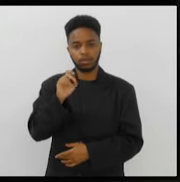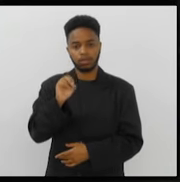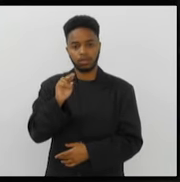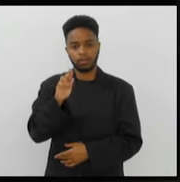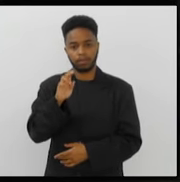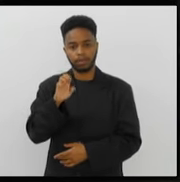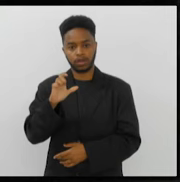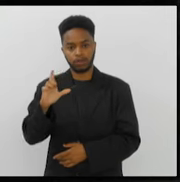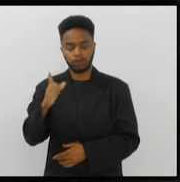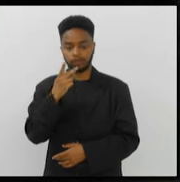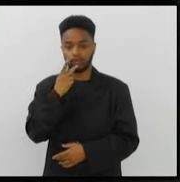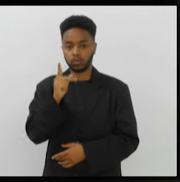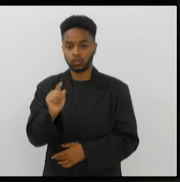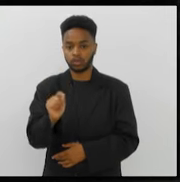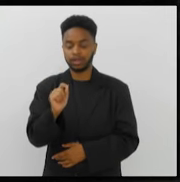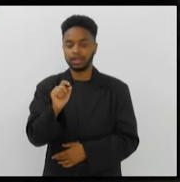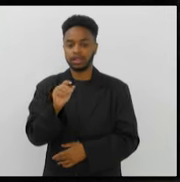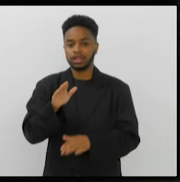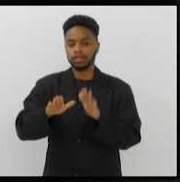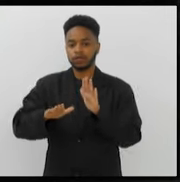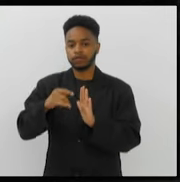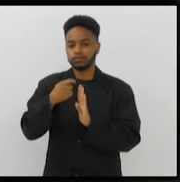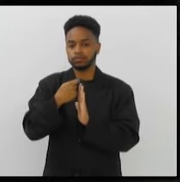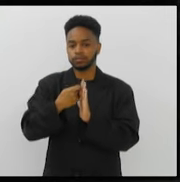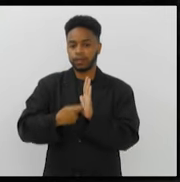será que quem redigiu